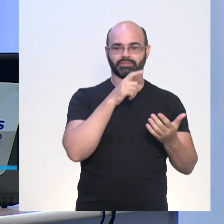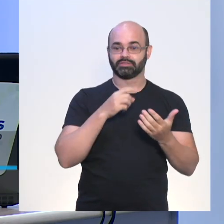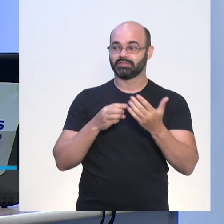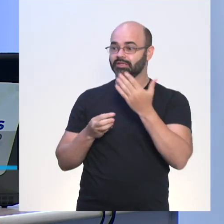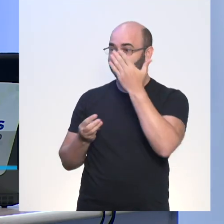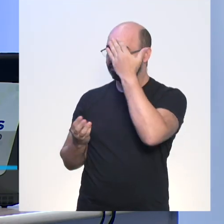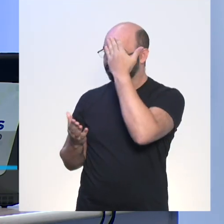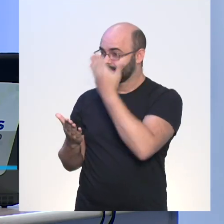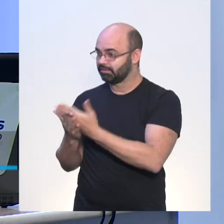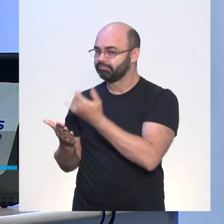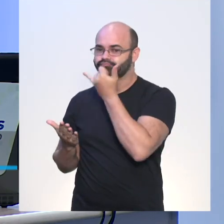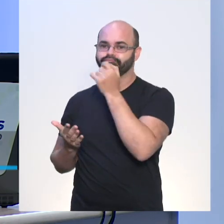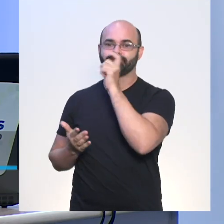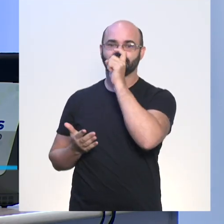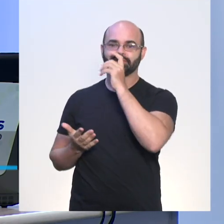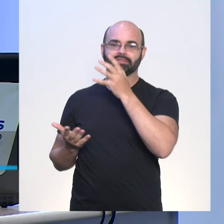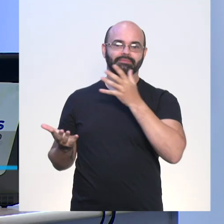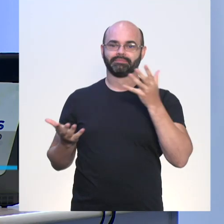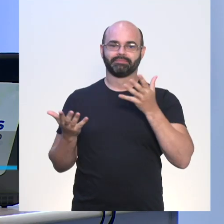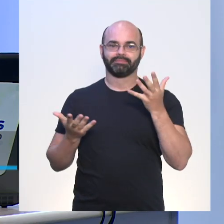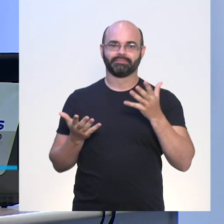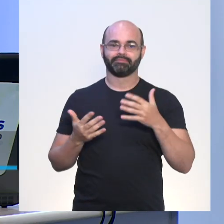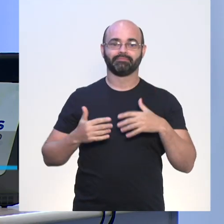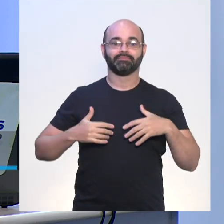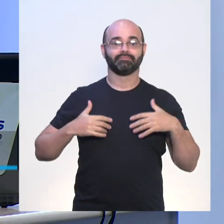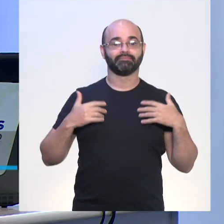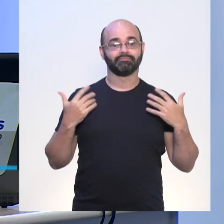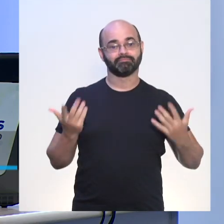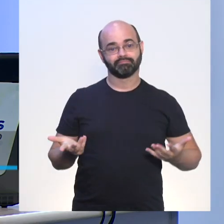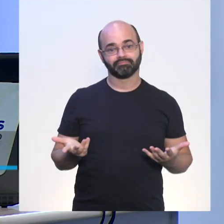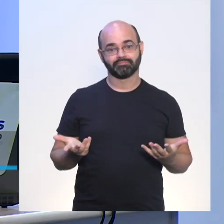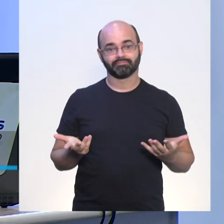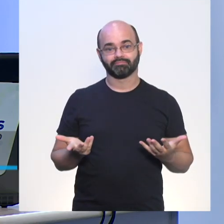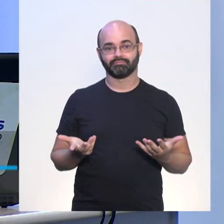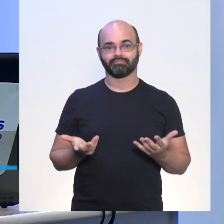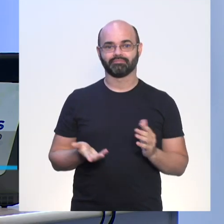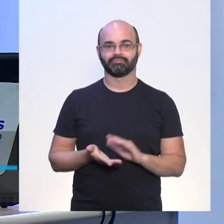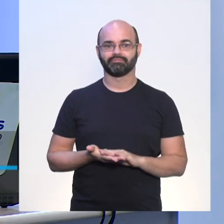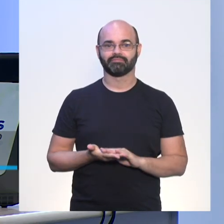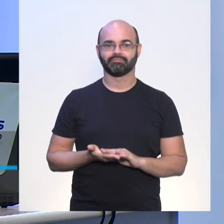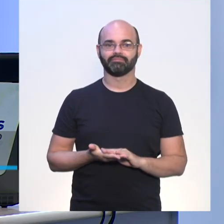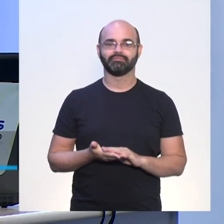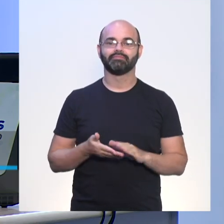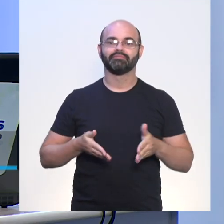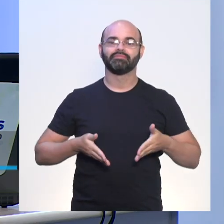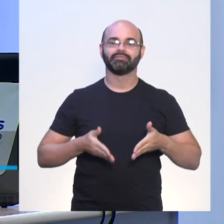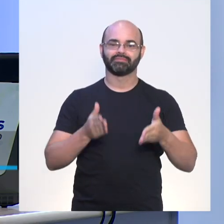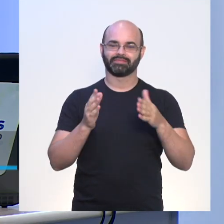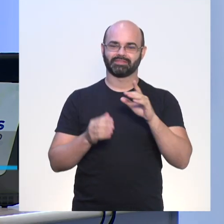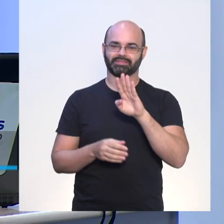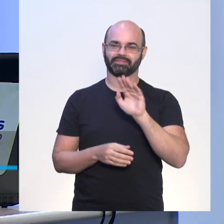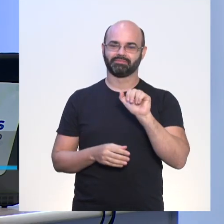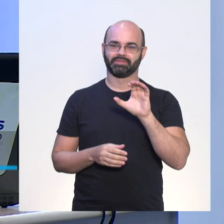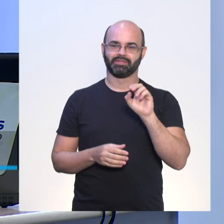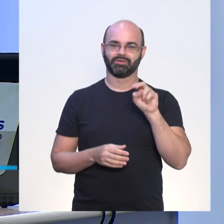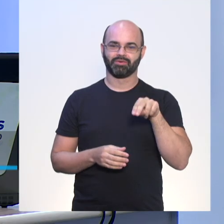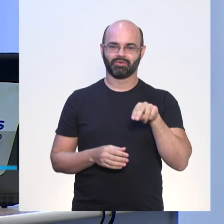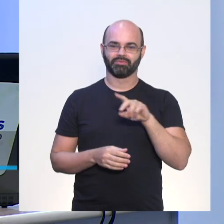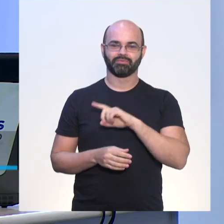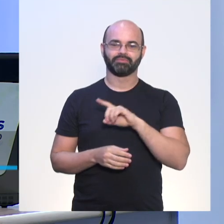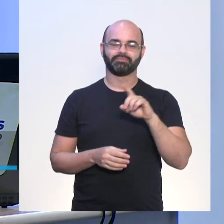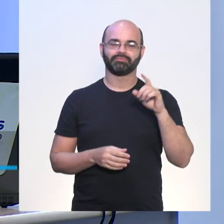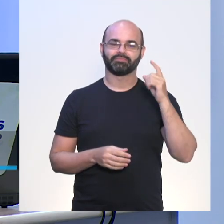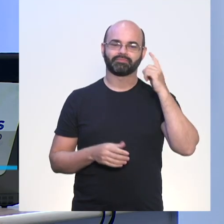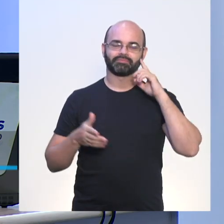bom, nessa situação, qual é a via que o Francis Bacon encontra, né, e que